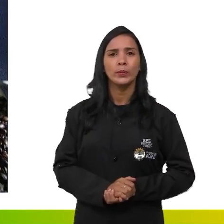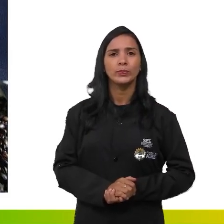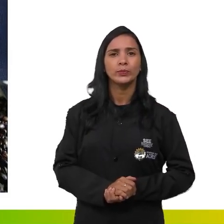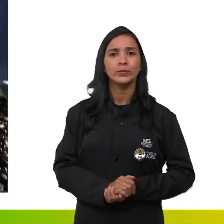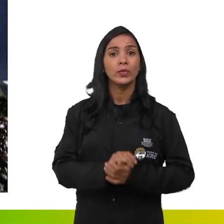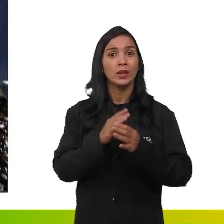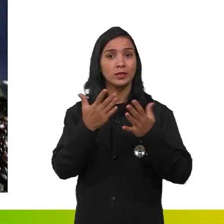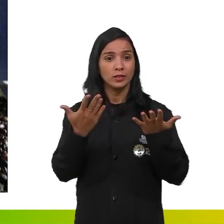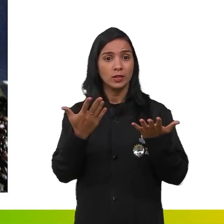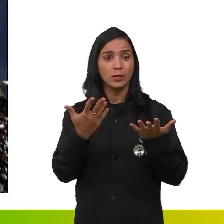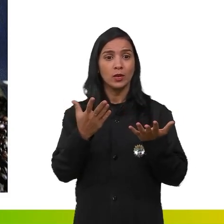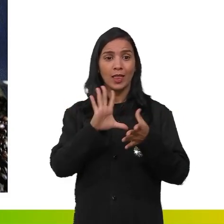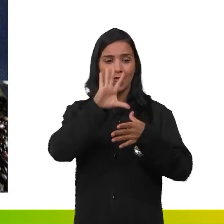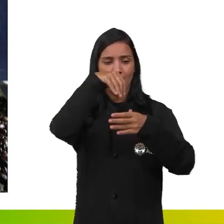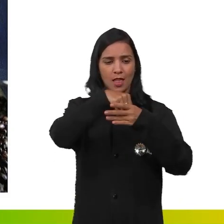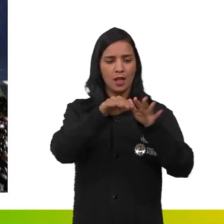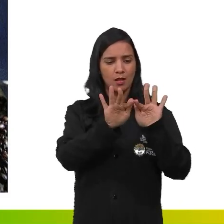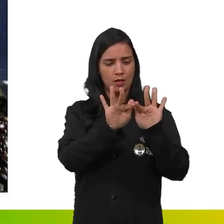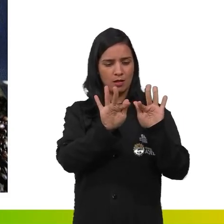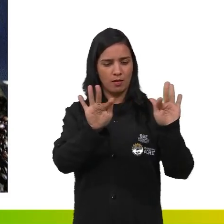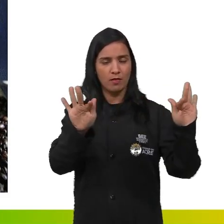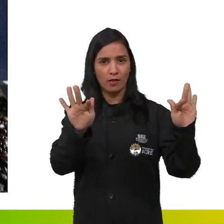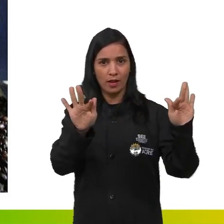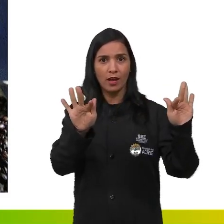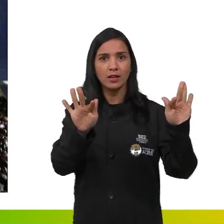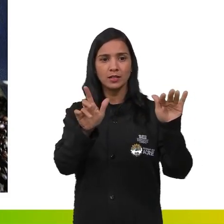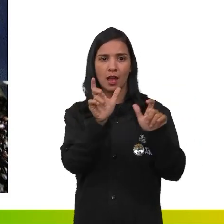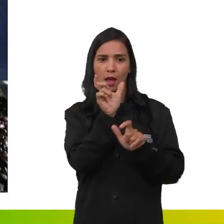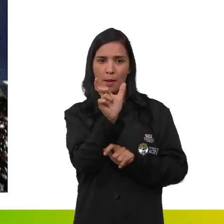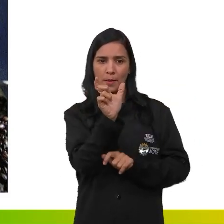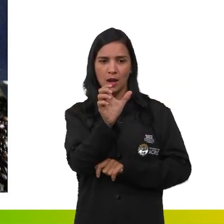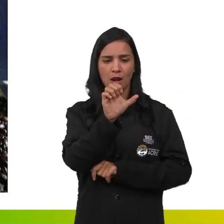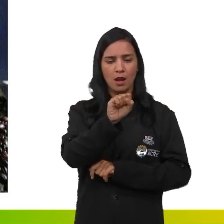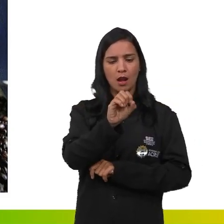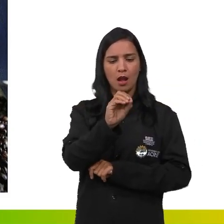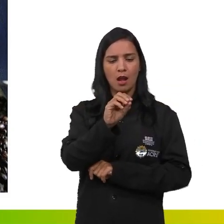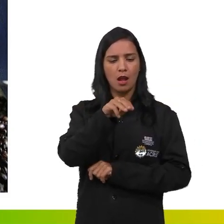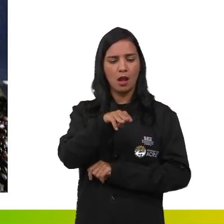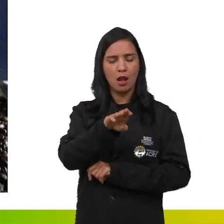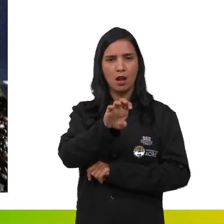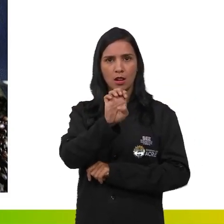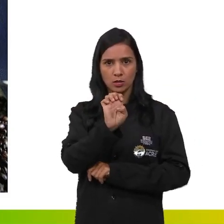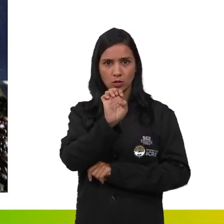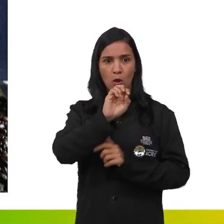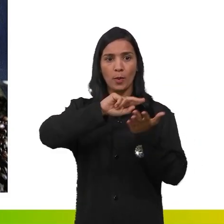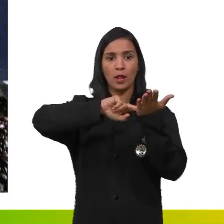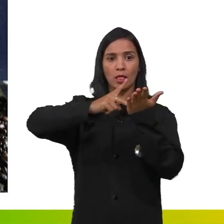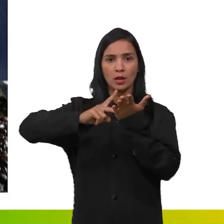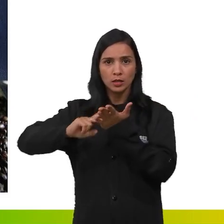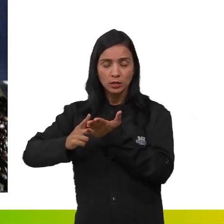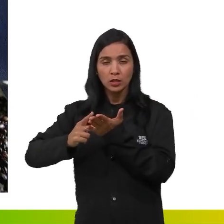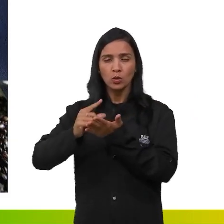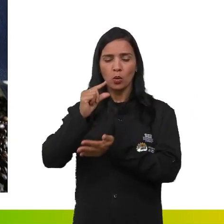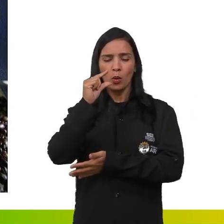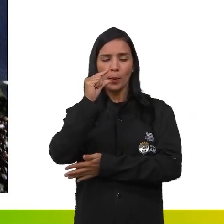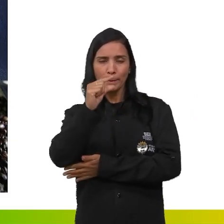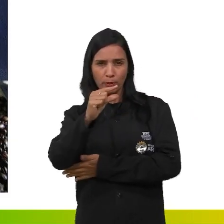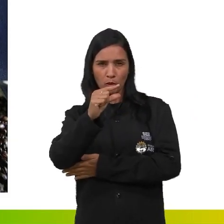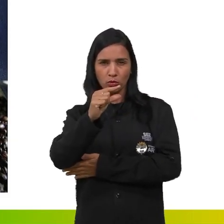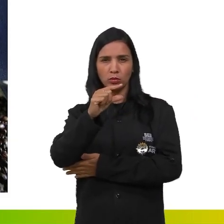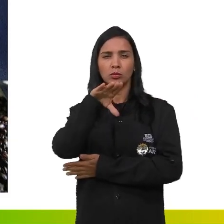Então, você vê aqui que nessa frase, a palavra some, ela já é traduzida como um